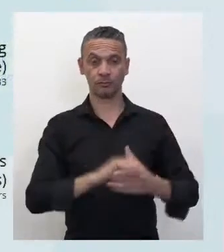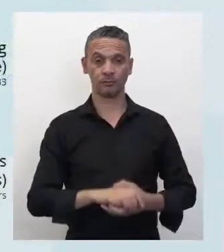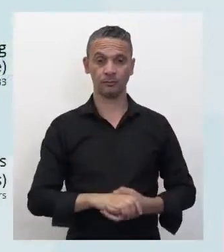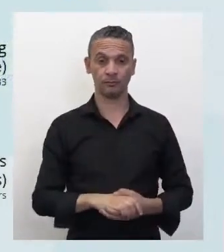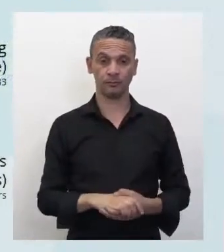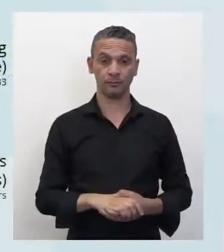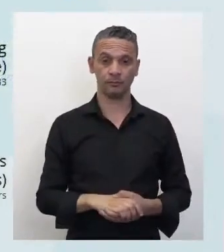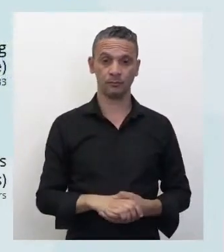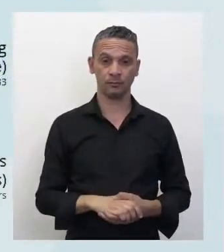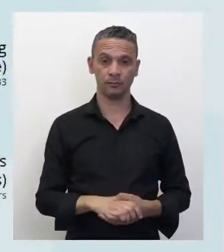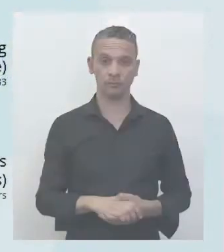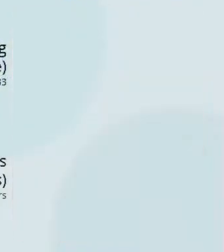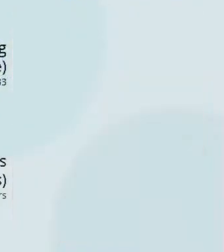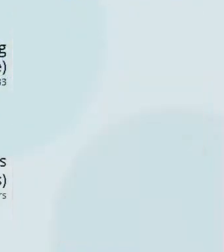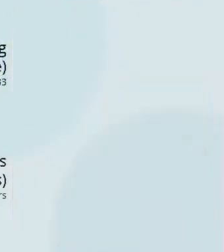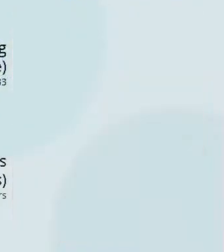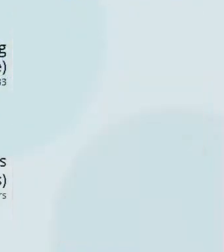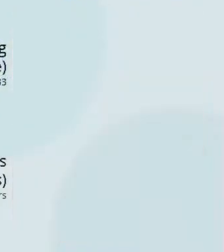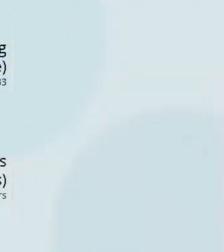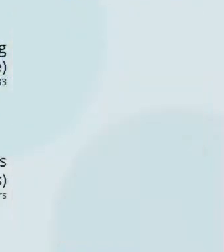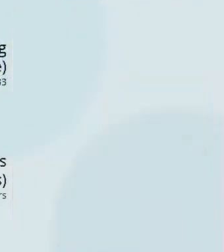Go!